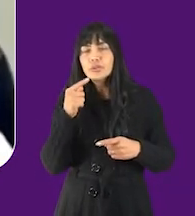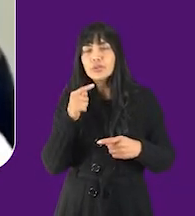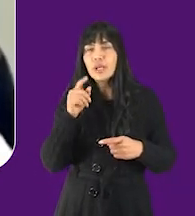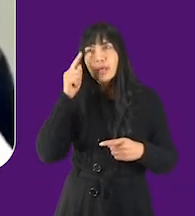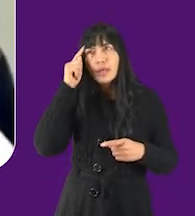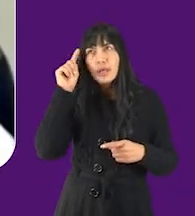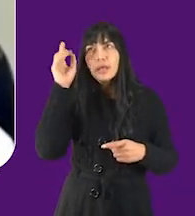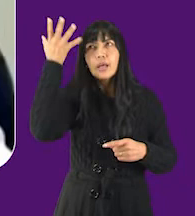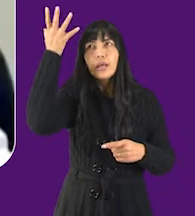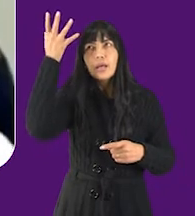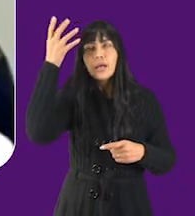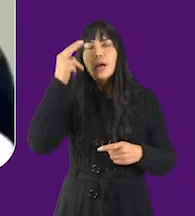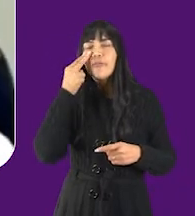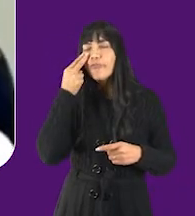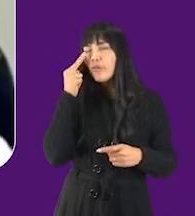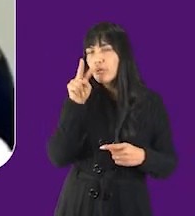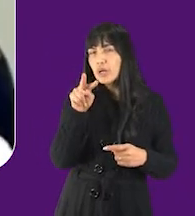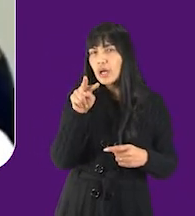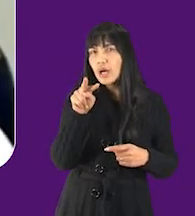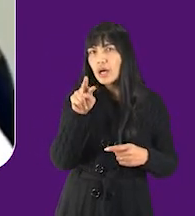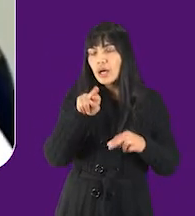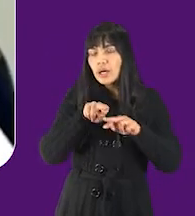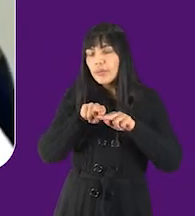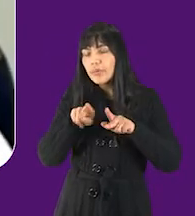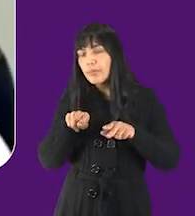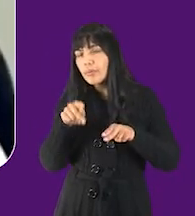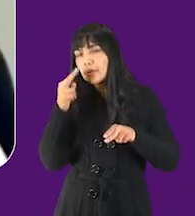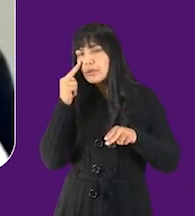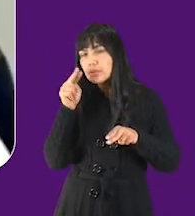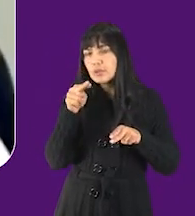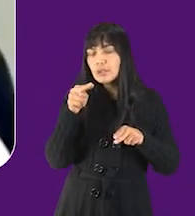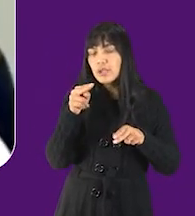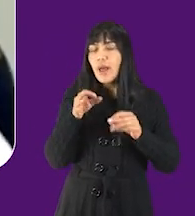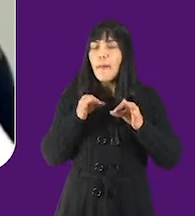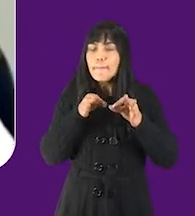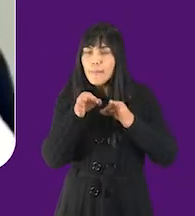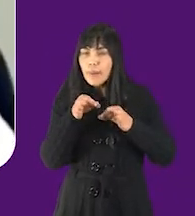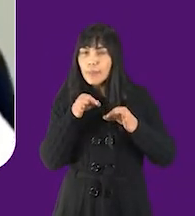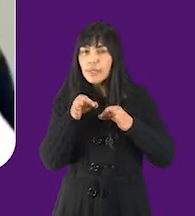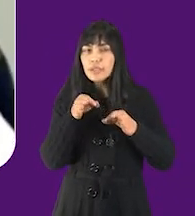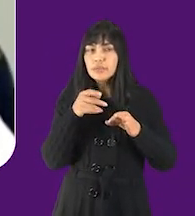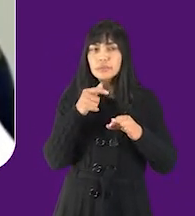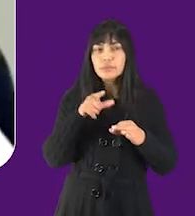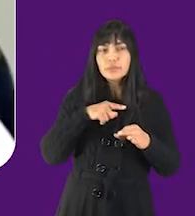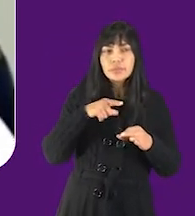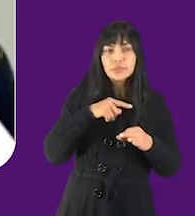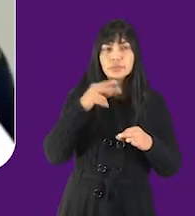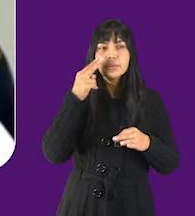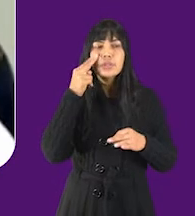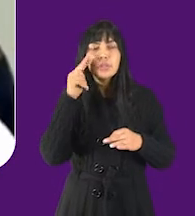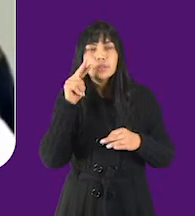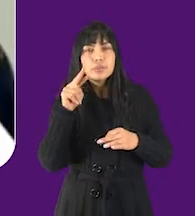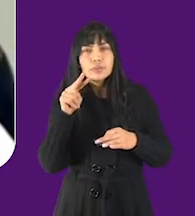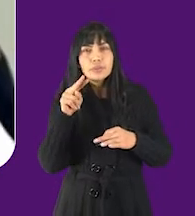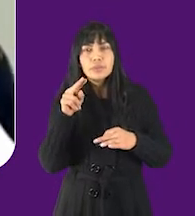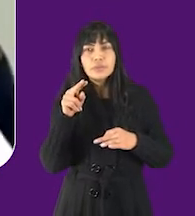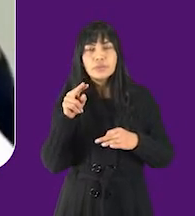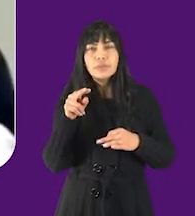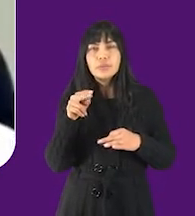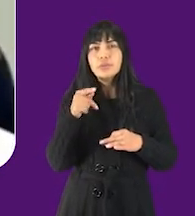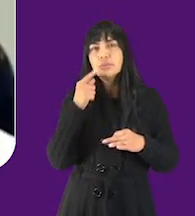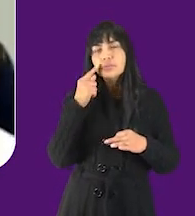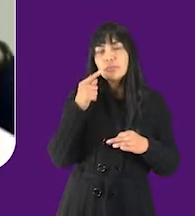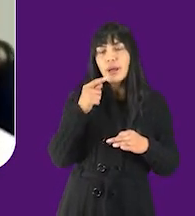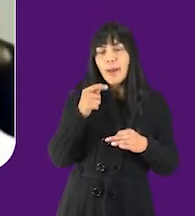buscar a solução de problemas sempre com uma visão diferente, associado com a capacidade de planejar e disciplina para executar,